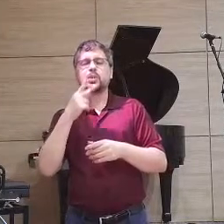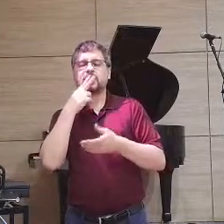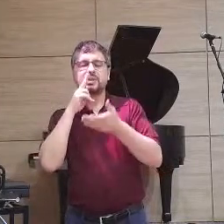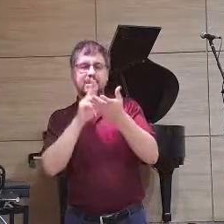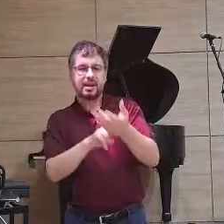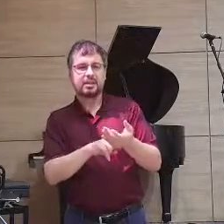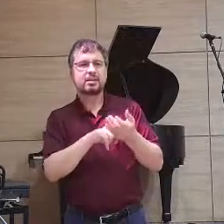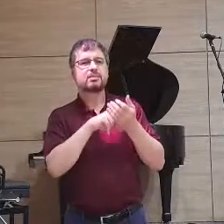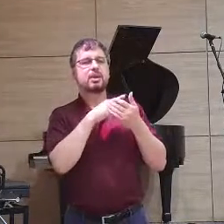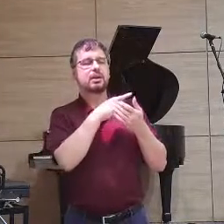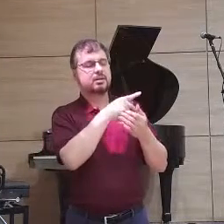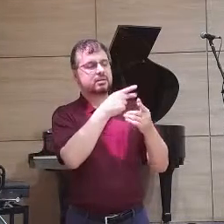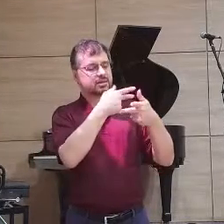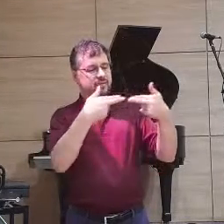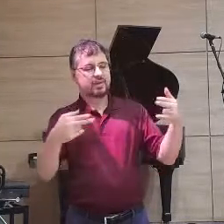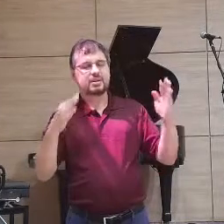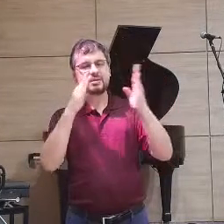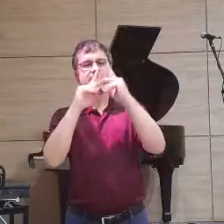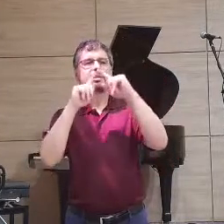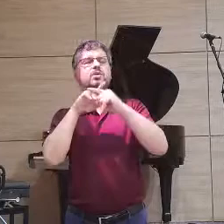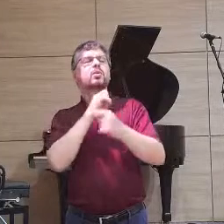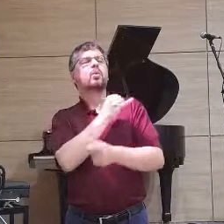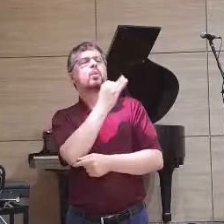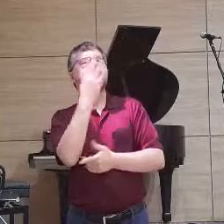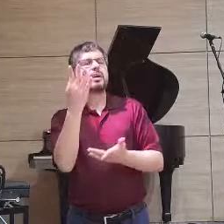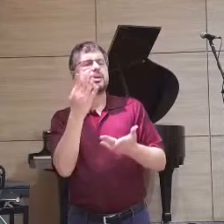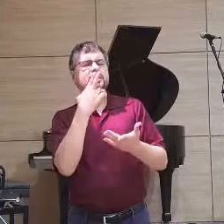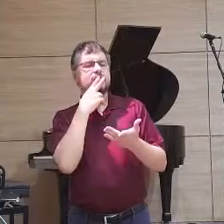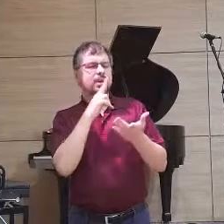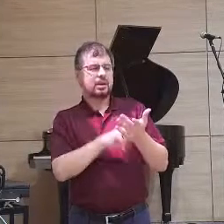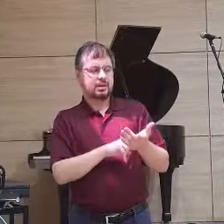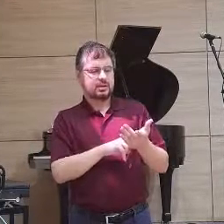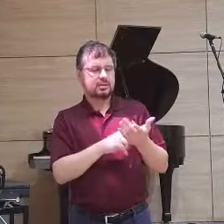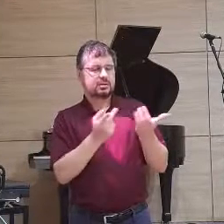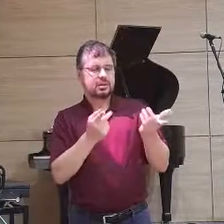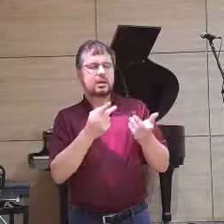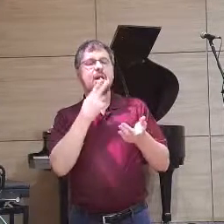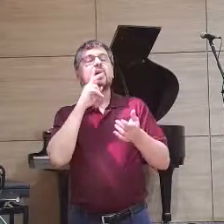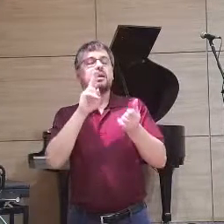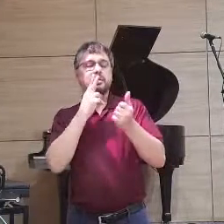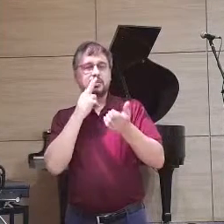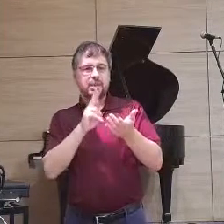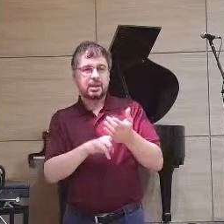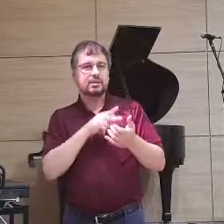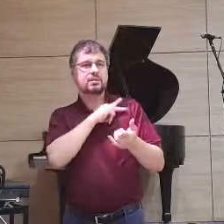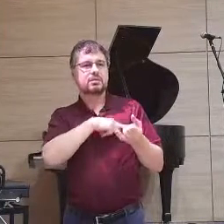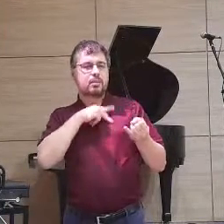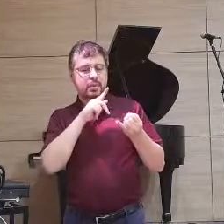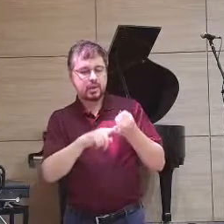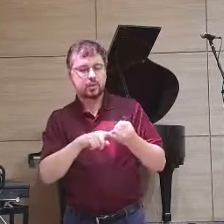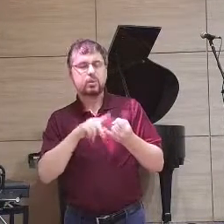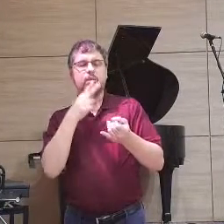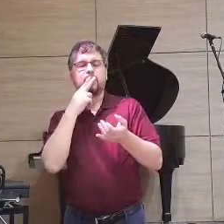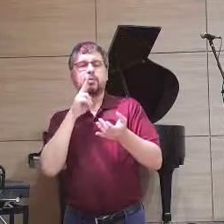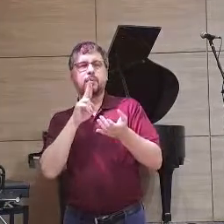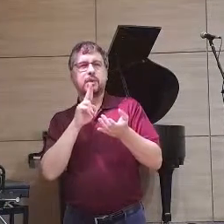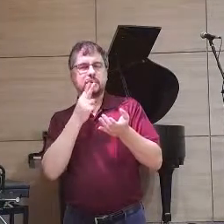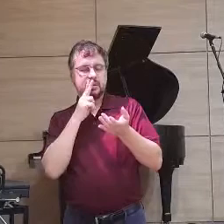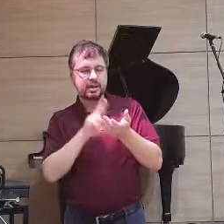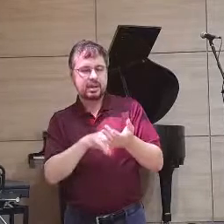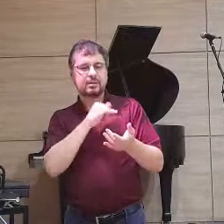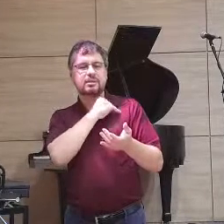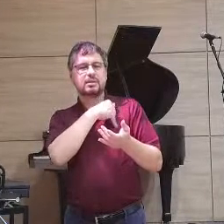agora que receberam a Cristo Quais são as cartas pastorais as cartas do apóstolo Paulo as cartas do apóstolo João o apóstolo Pedro